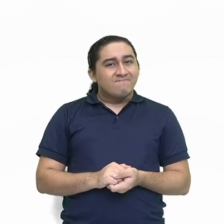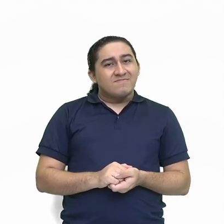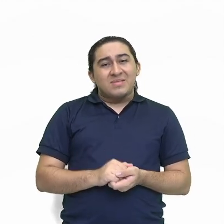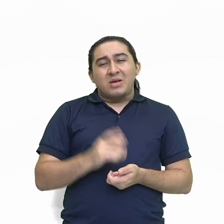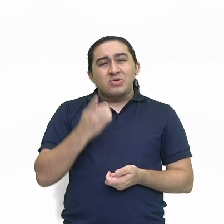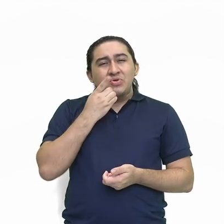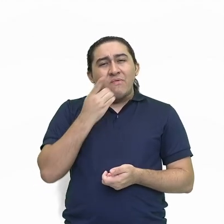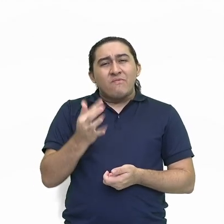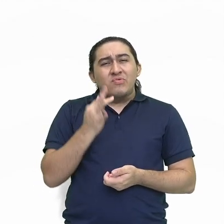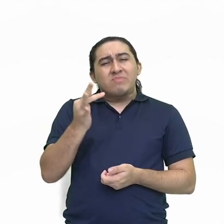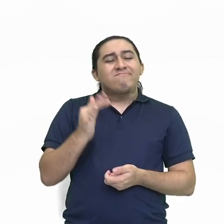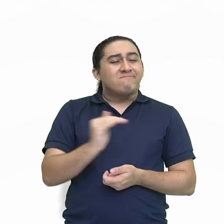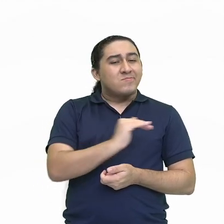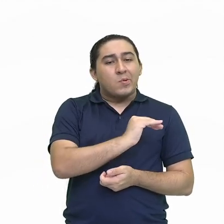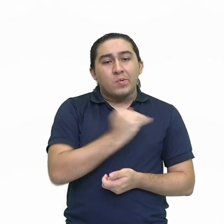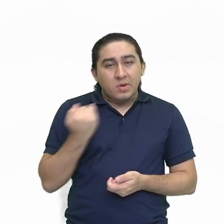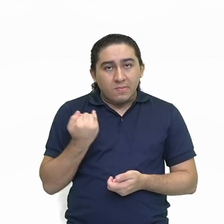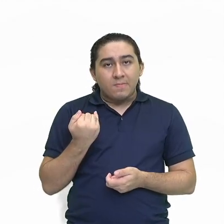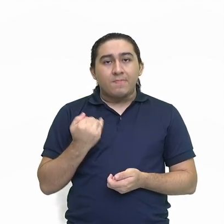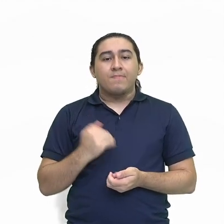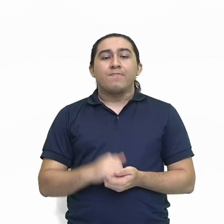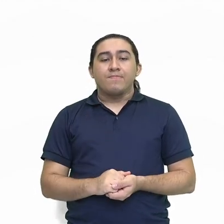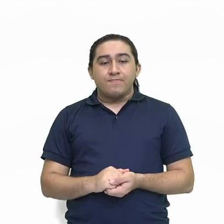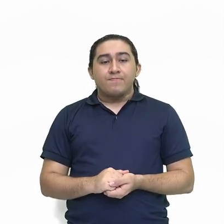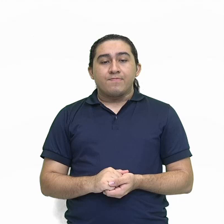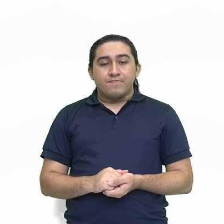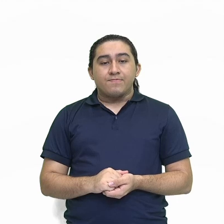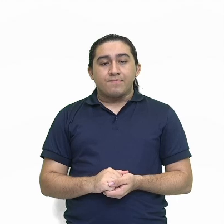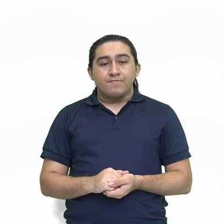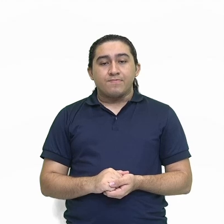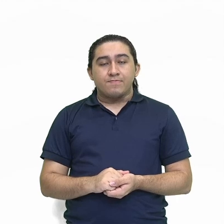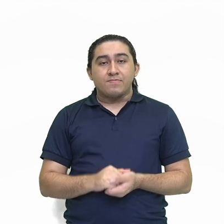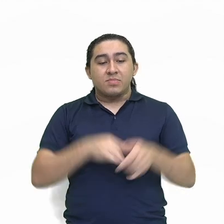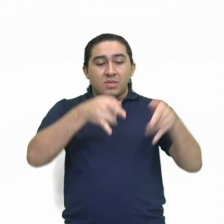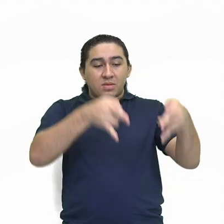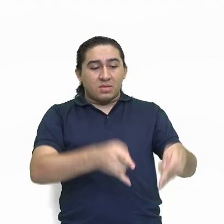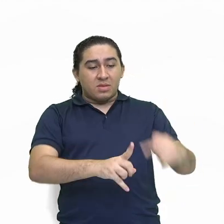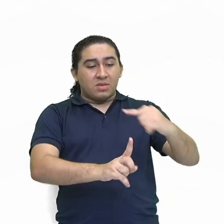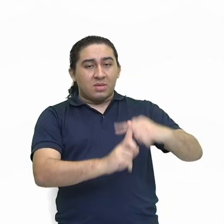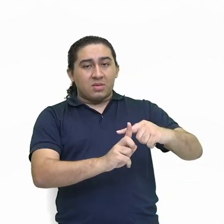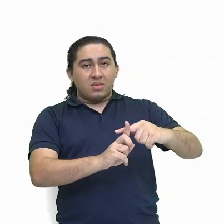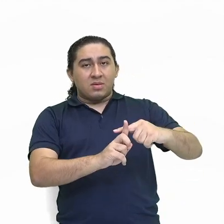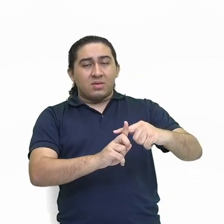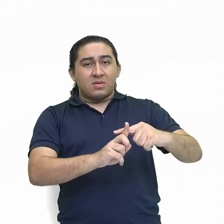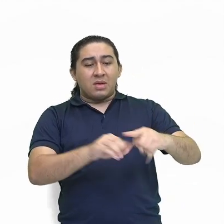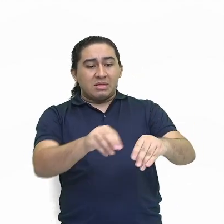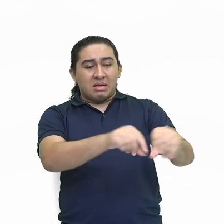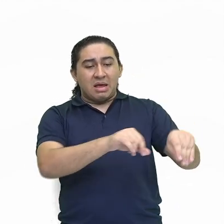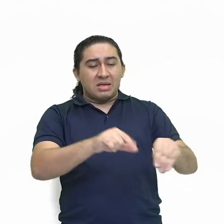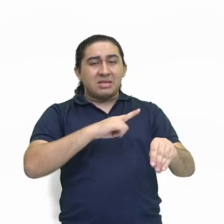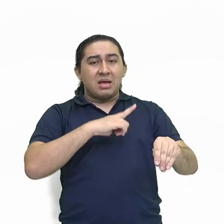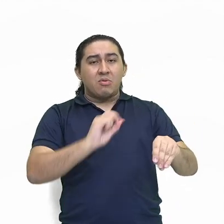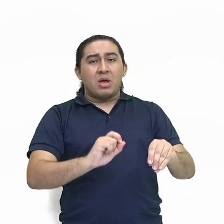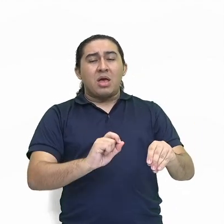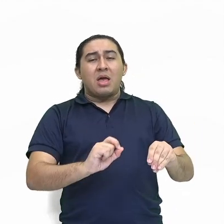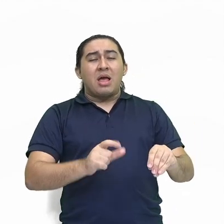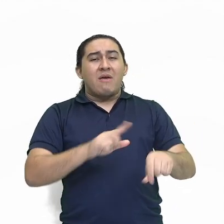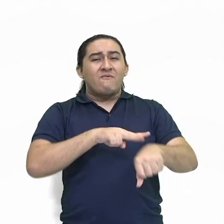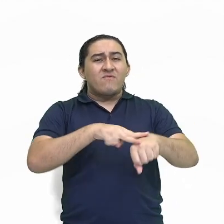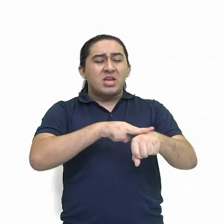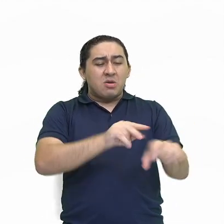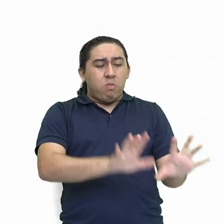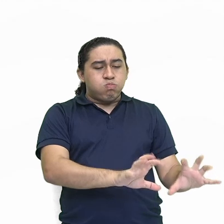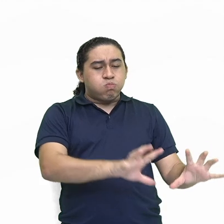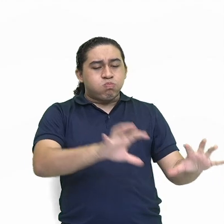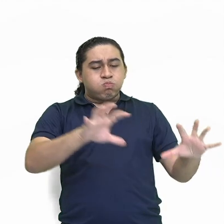morreu inexplicavelmente. O túmulo de Mani brotou um arbusto tão poderoso